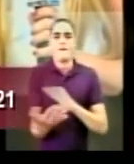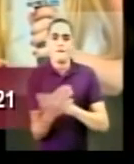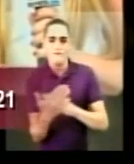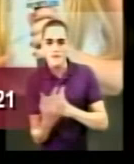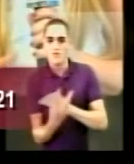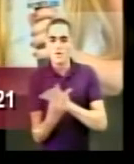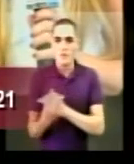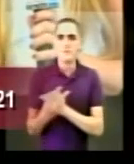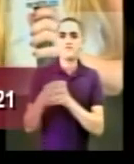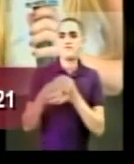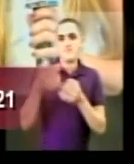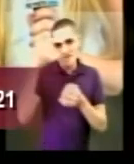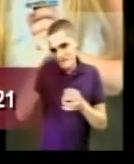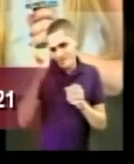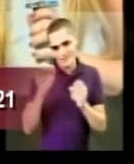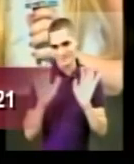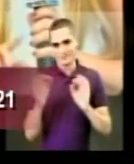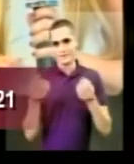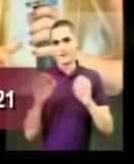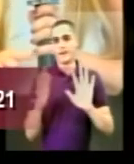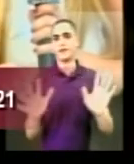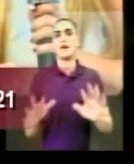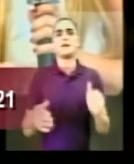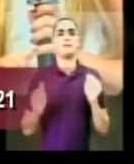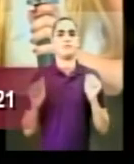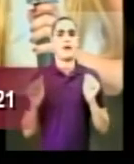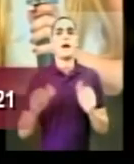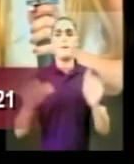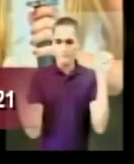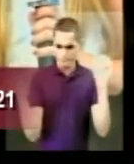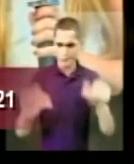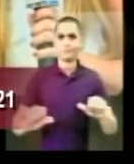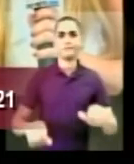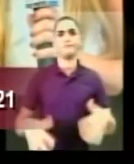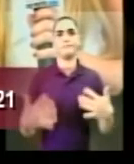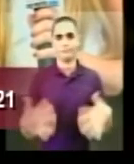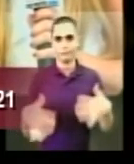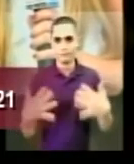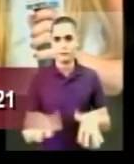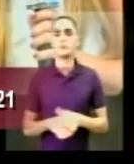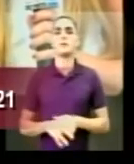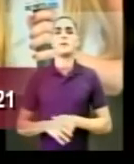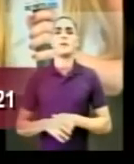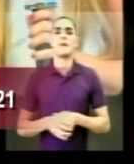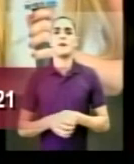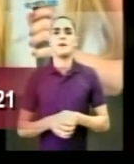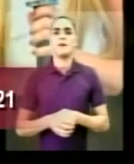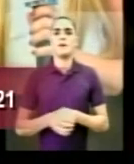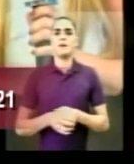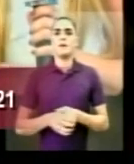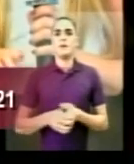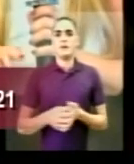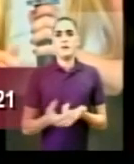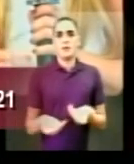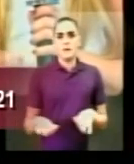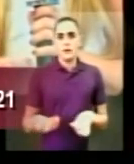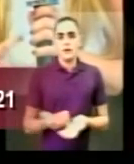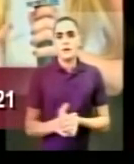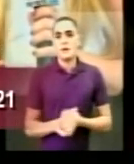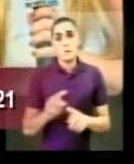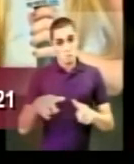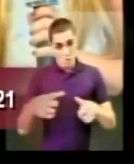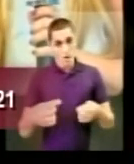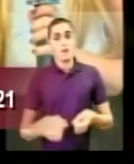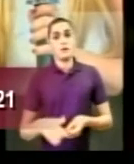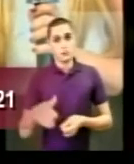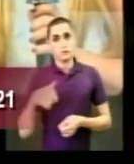8, 10% da nossa população acometida sabidamente, que são esses 39 mil casos confirmados da doença. Mas ainda temos